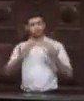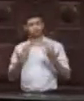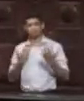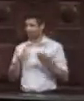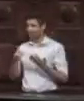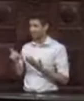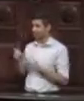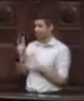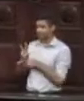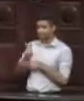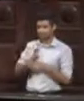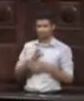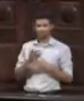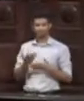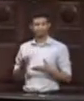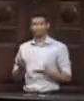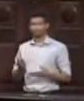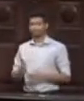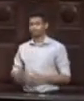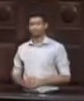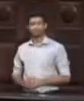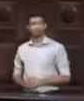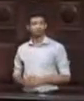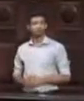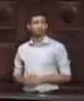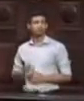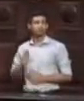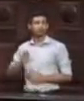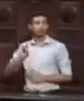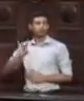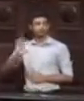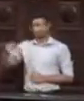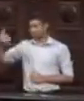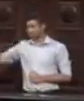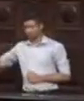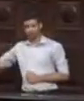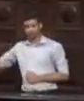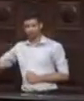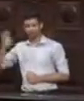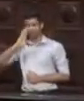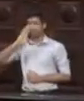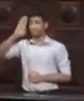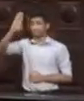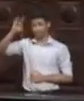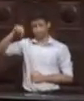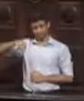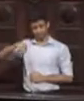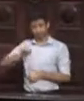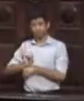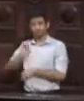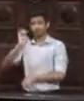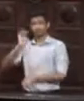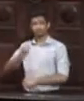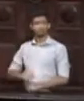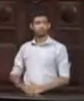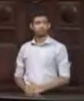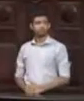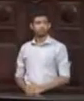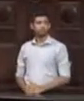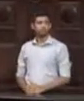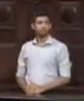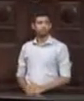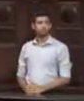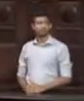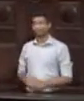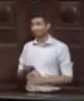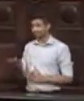têm sido dados, não só a nível federal, principalmente a nível estadual. E esses